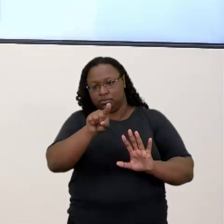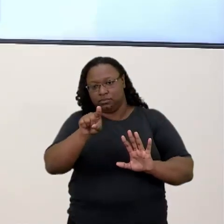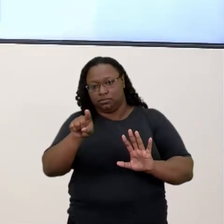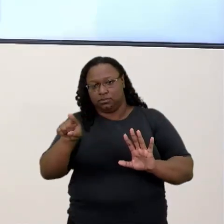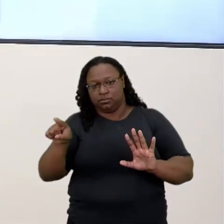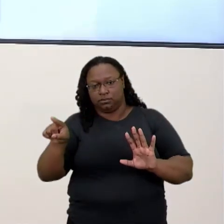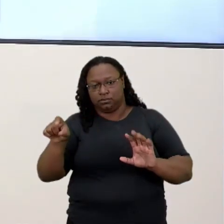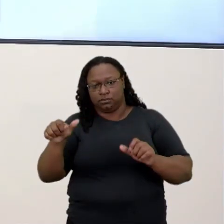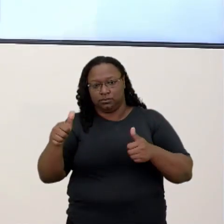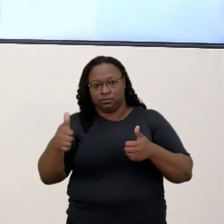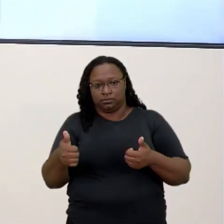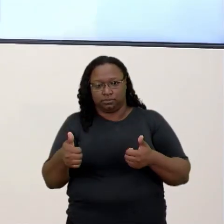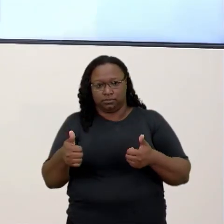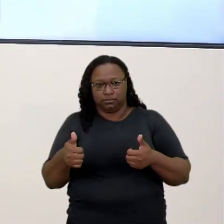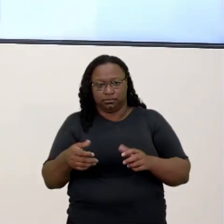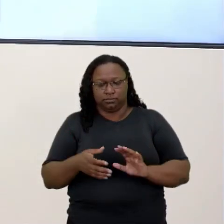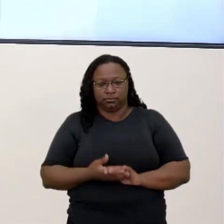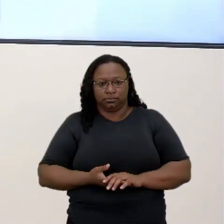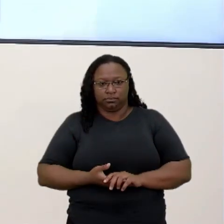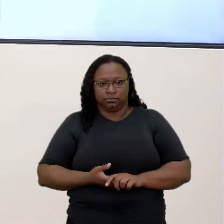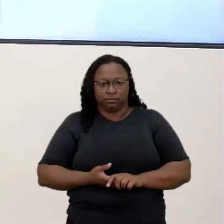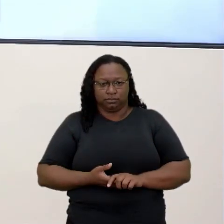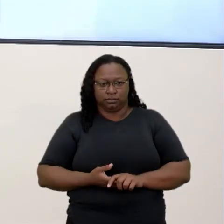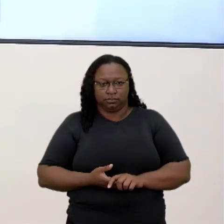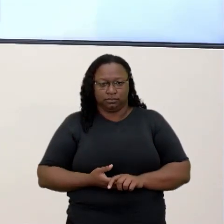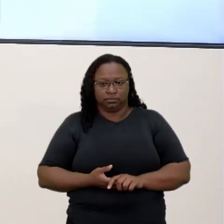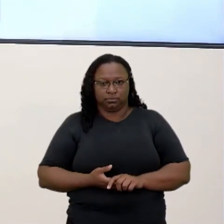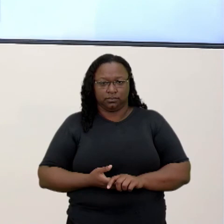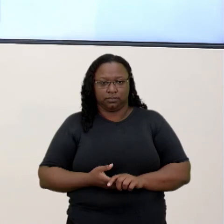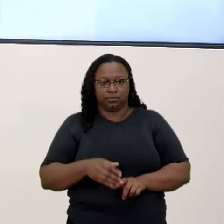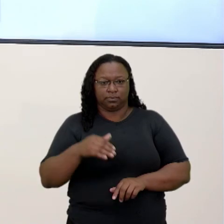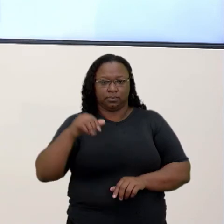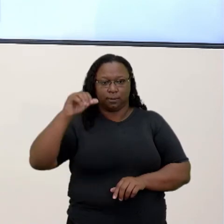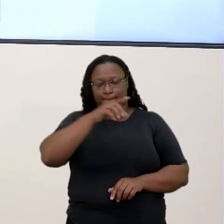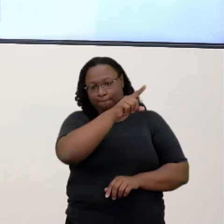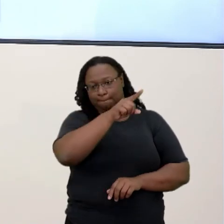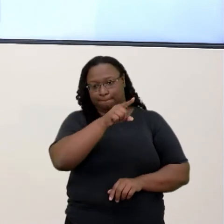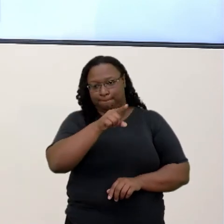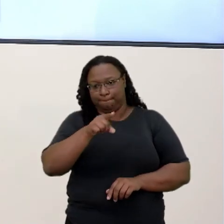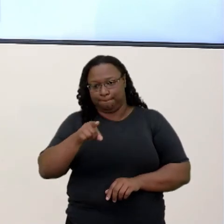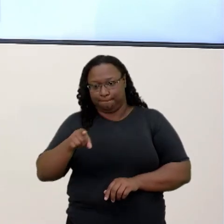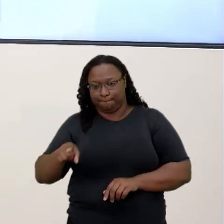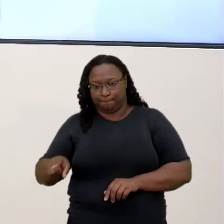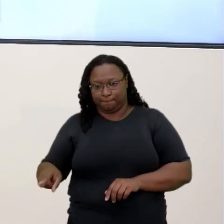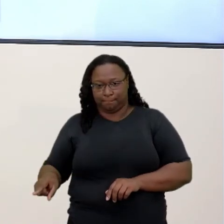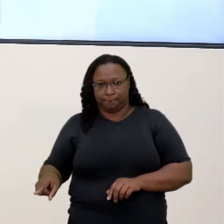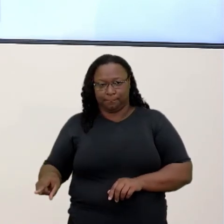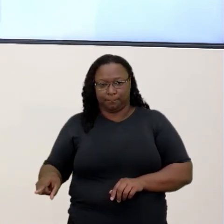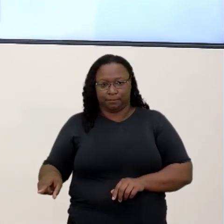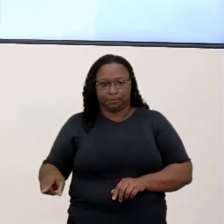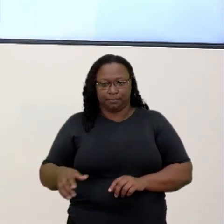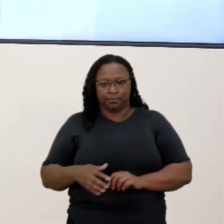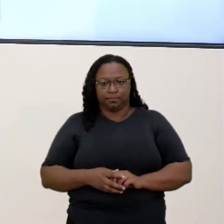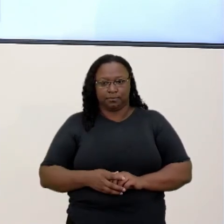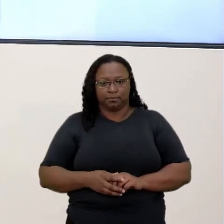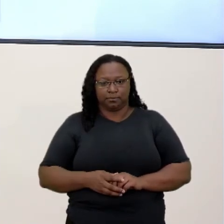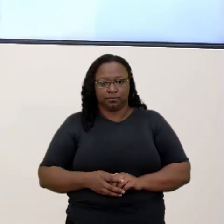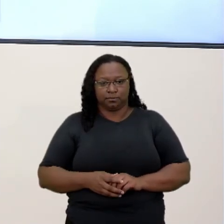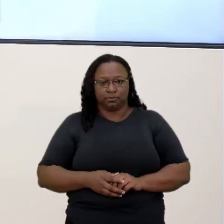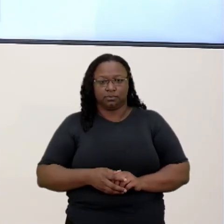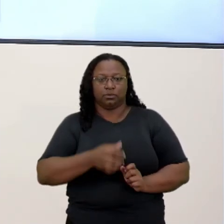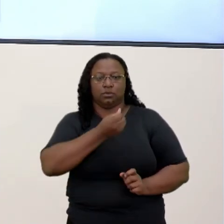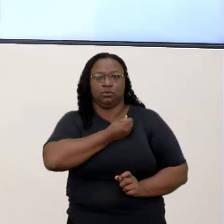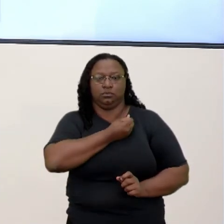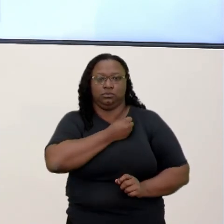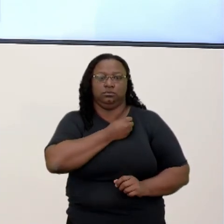bem? Indicada em vermelho linear, decrescente, perceba. A tendência aí é que o número de estudantes, né, da primeira